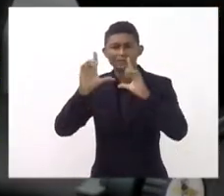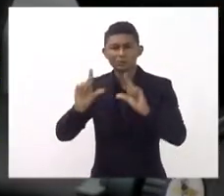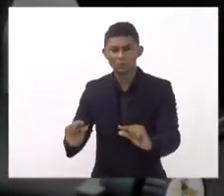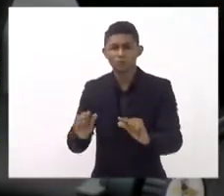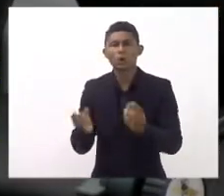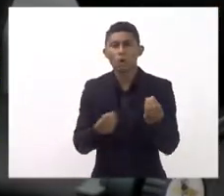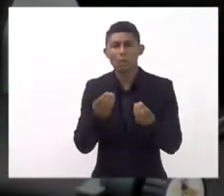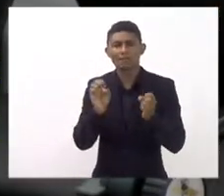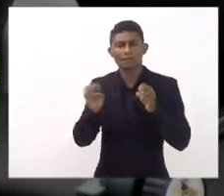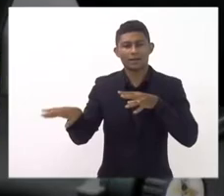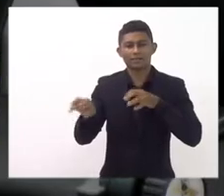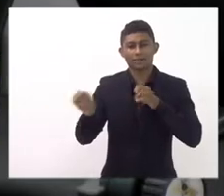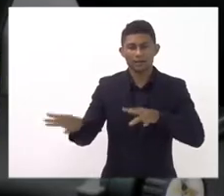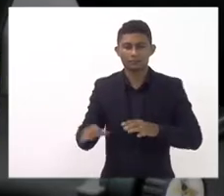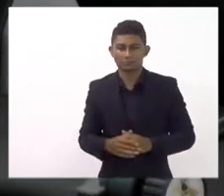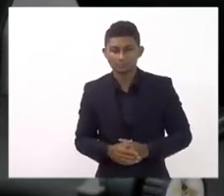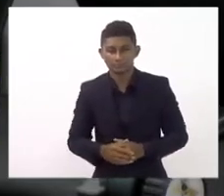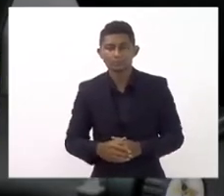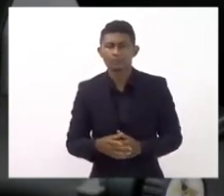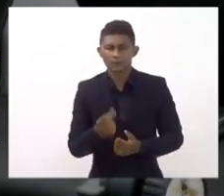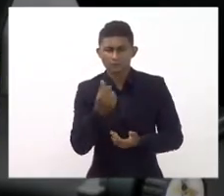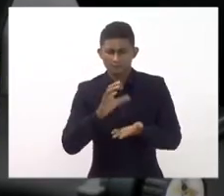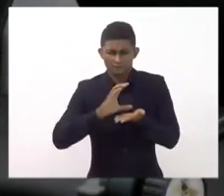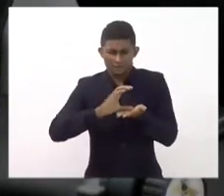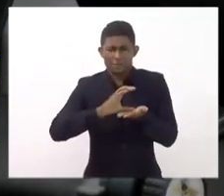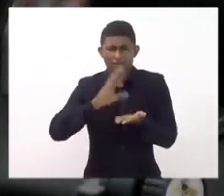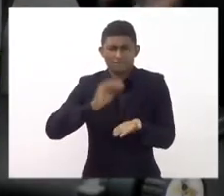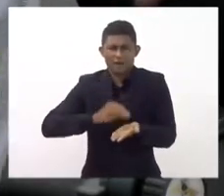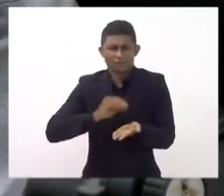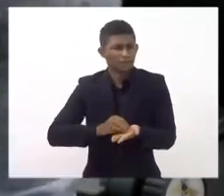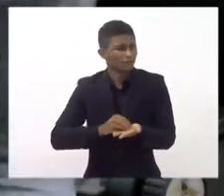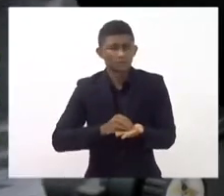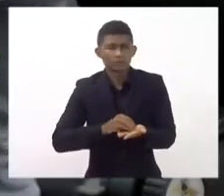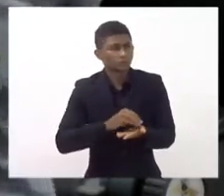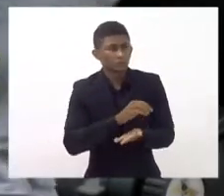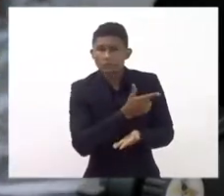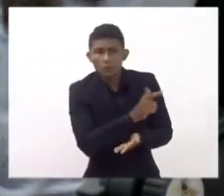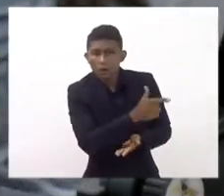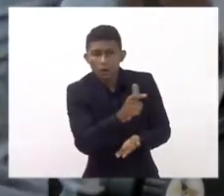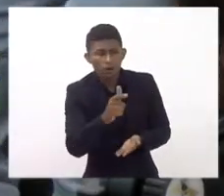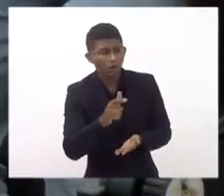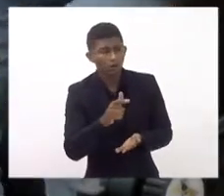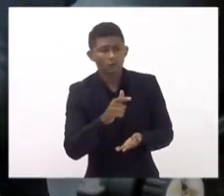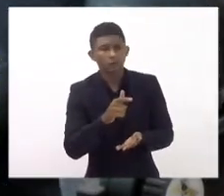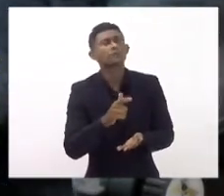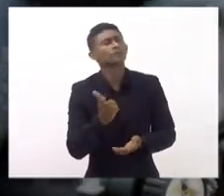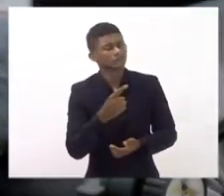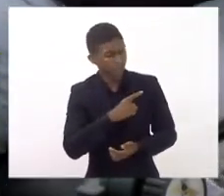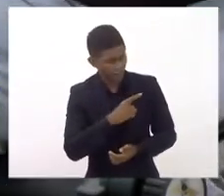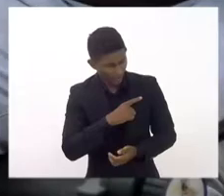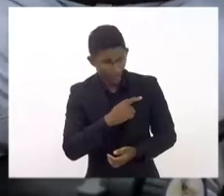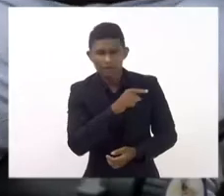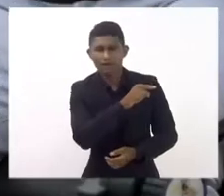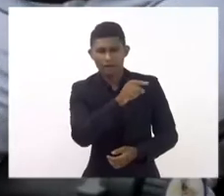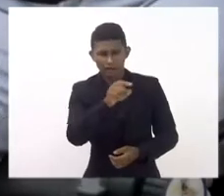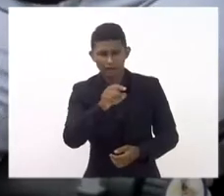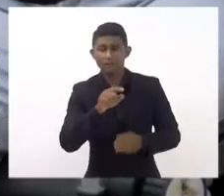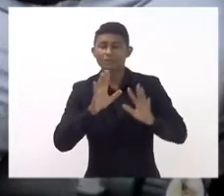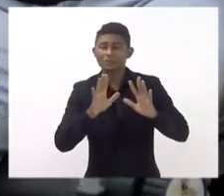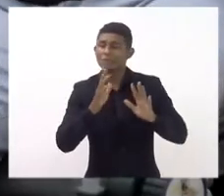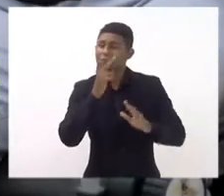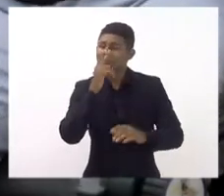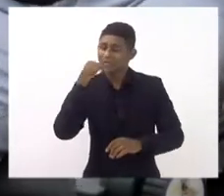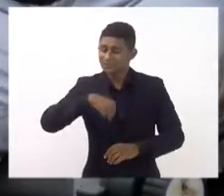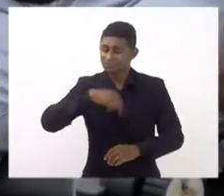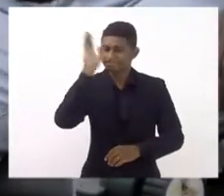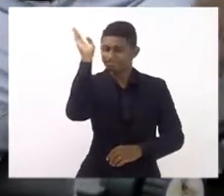desculpa, não falta mais verba, há um custo de lastreio. Mas parece que, mais uma vez, no nosso país,